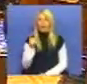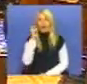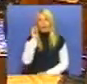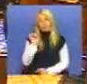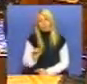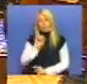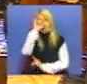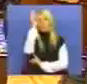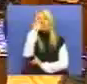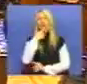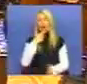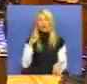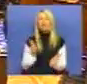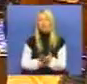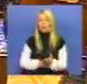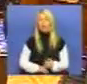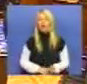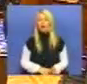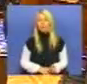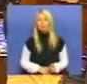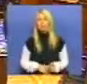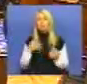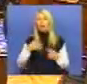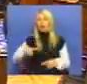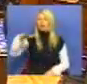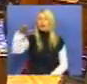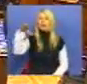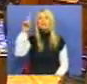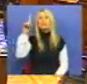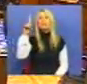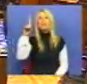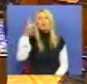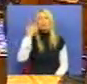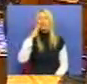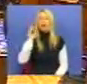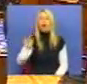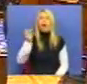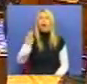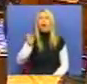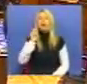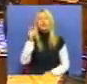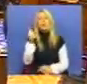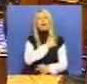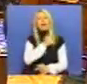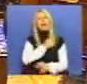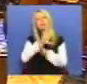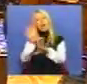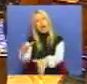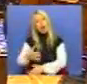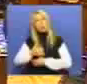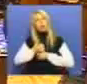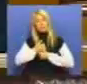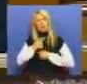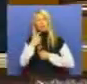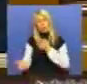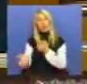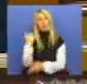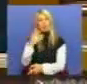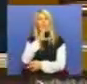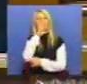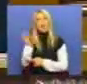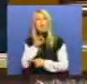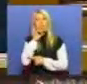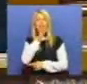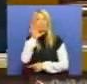uma história verdadeira. Tem 16 anos, está há vários anos numa casa de acolhimento retirado da família que foi considerada